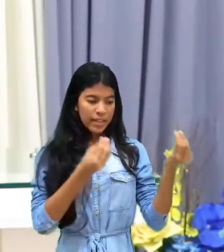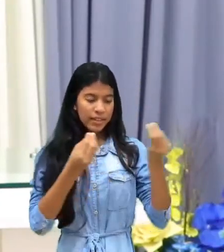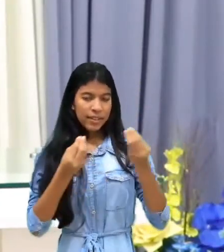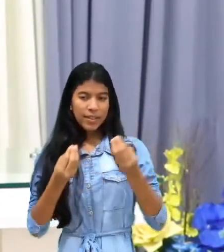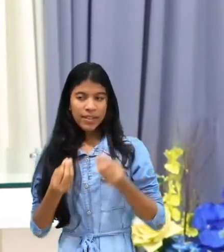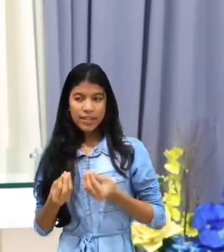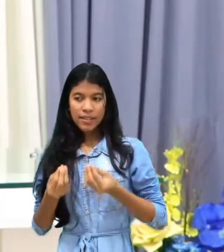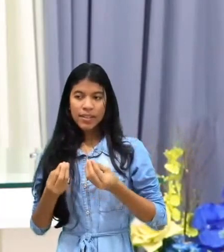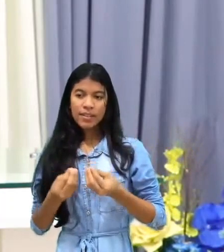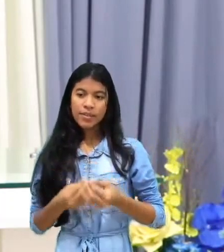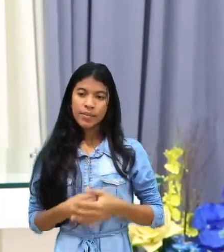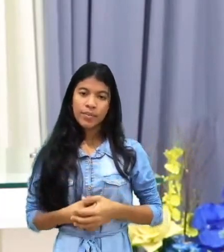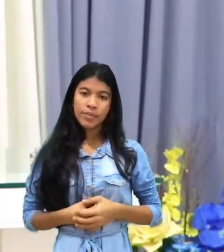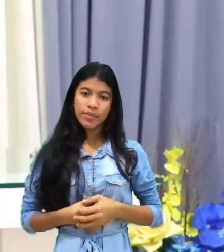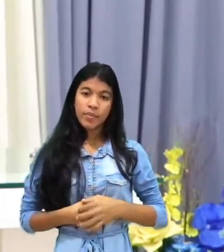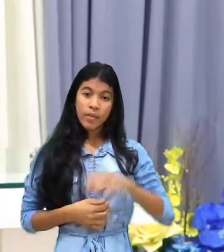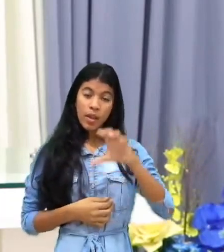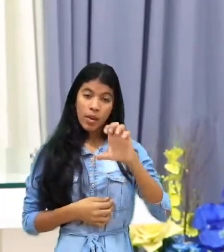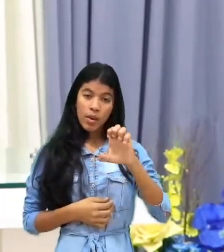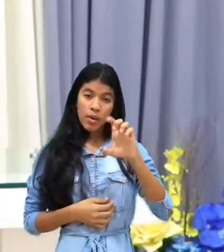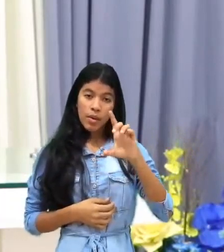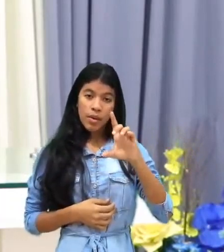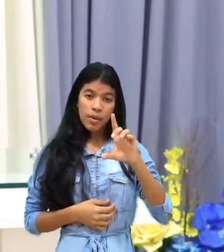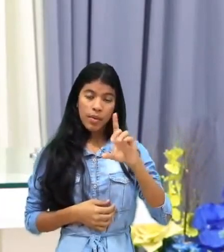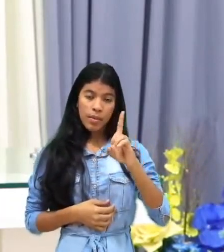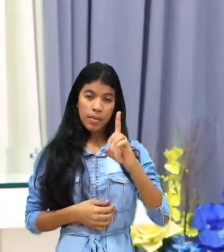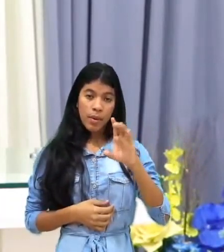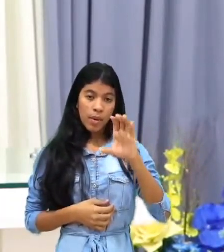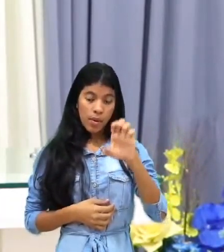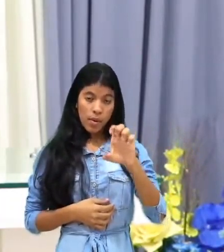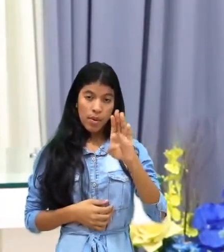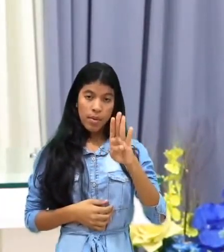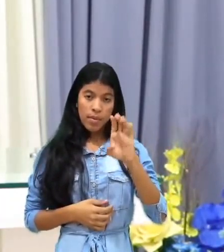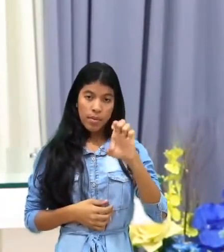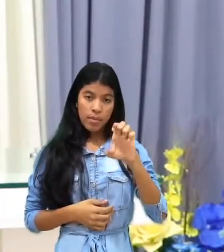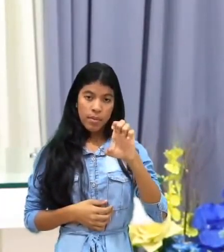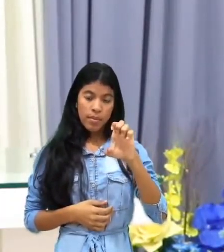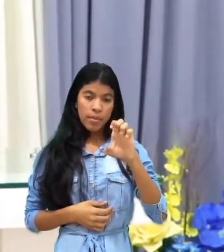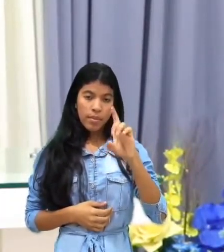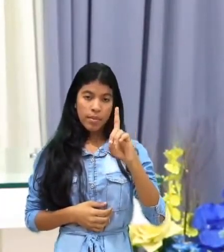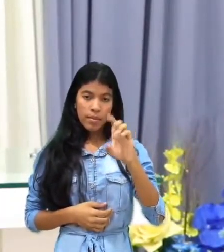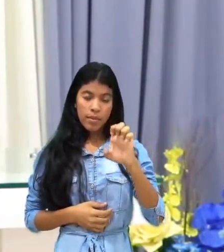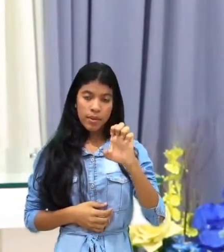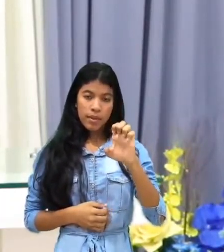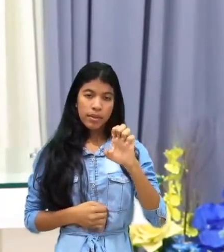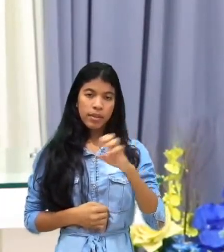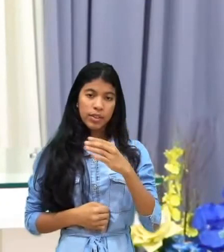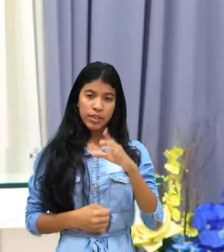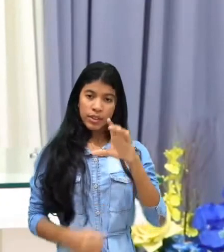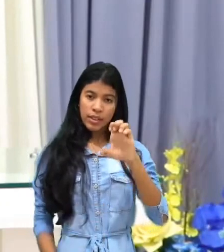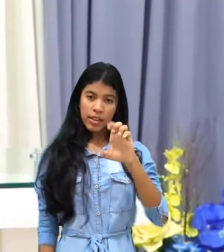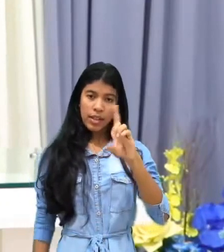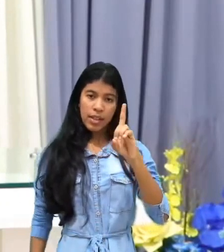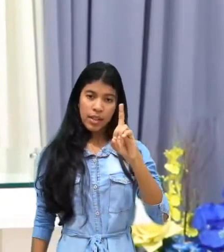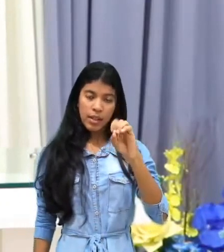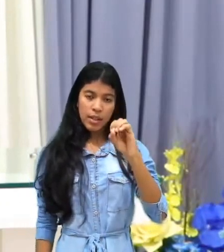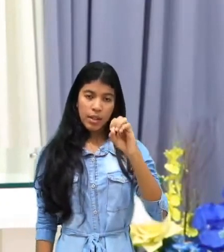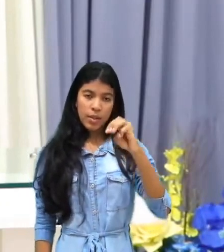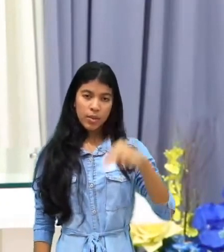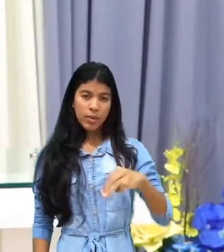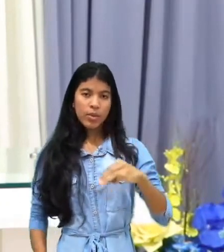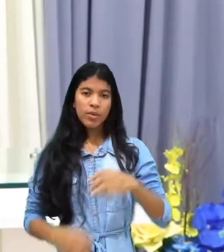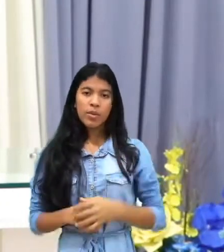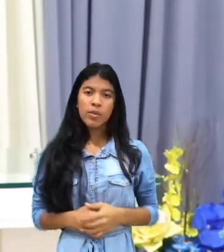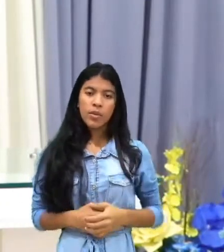Prosperidade. Obed-edom prosperou grandemente por causa da presença de